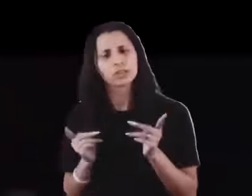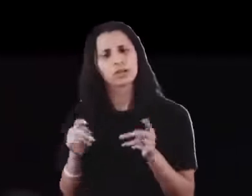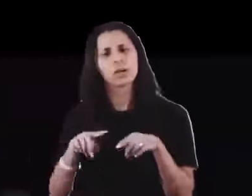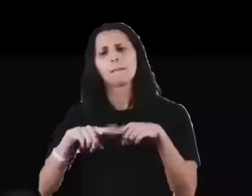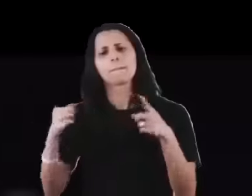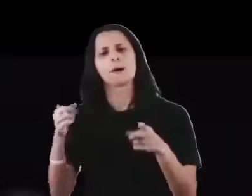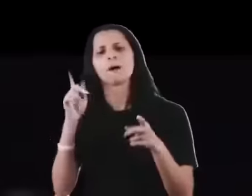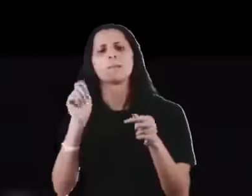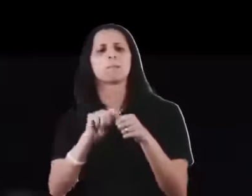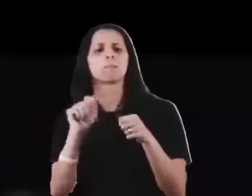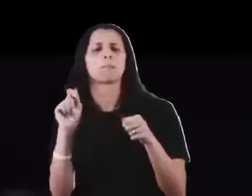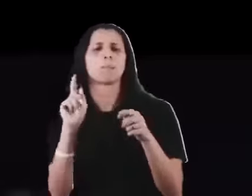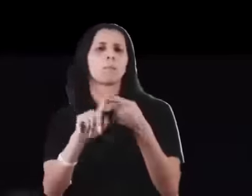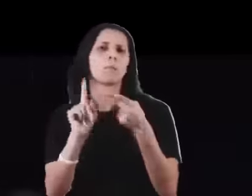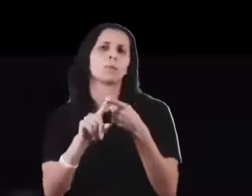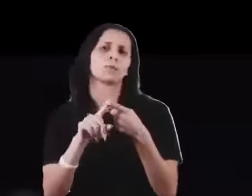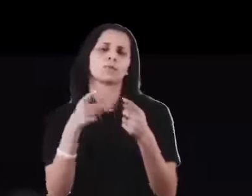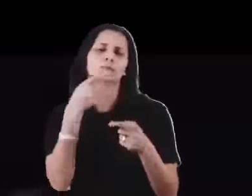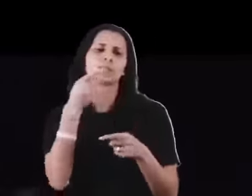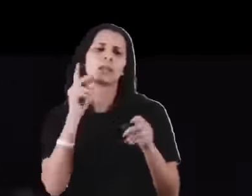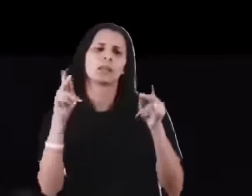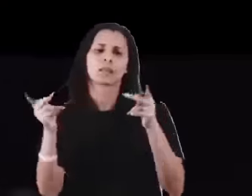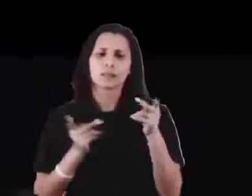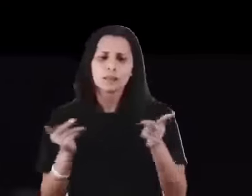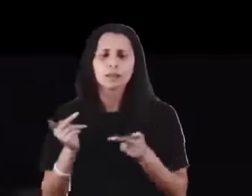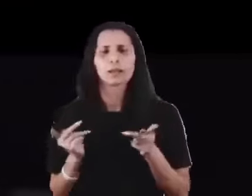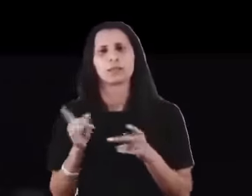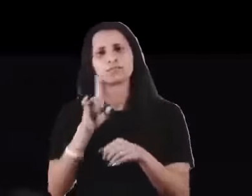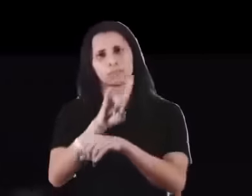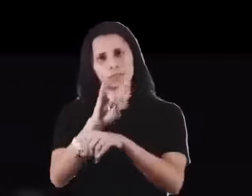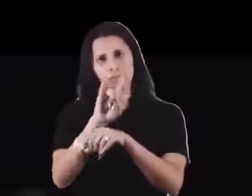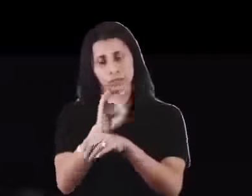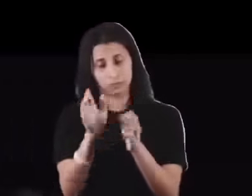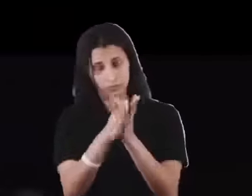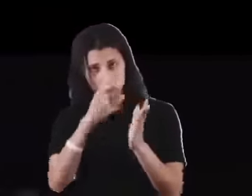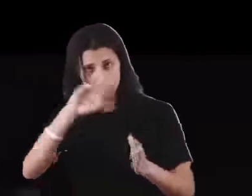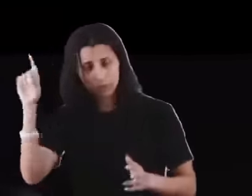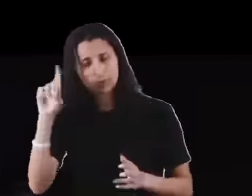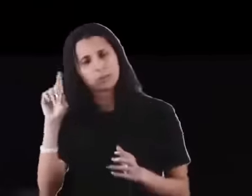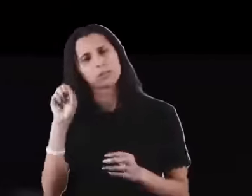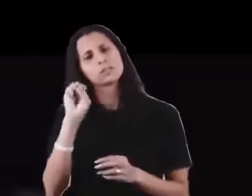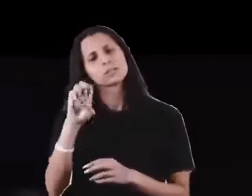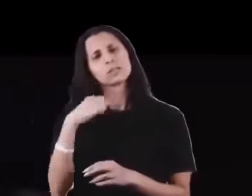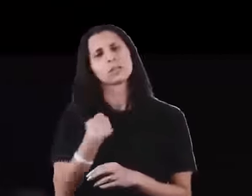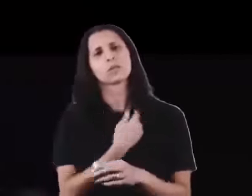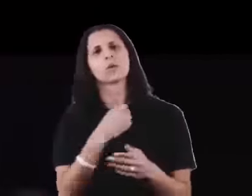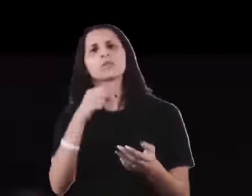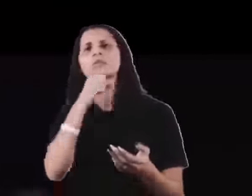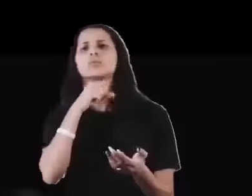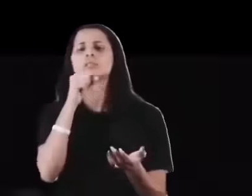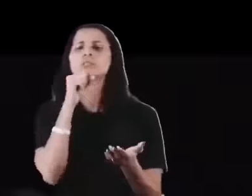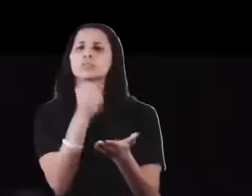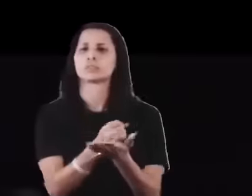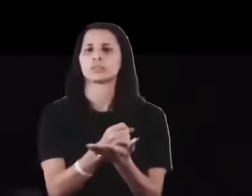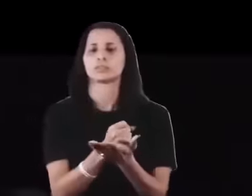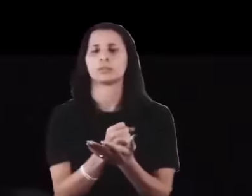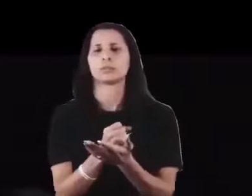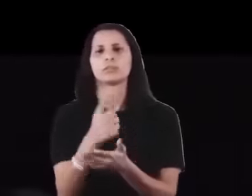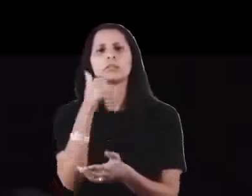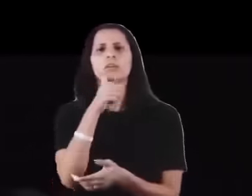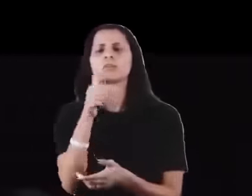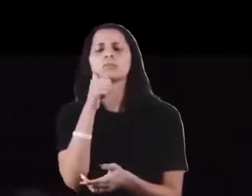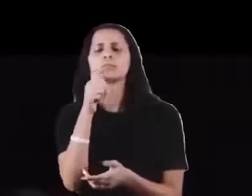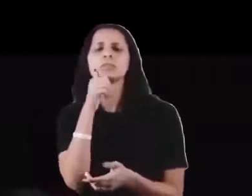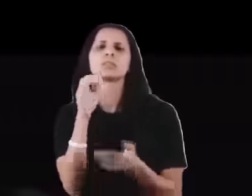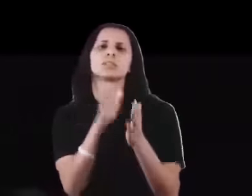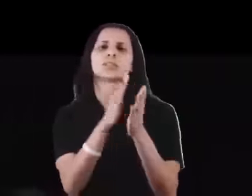traição na Bíblia vamos falar a verdade se a gente for estudar ontem que Testamento procurar as mulheres da Bíblia nenhuma foi traída gente porque